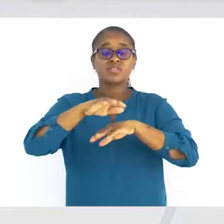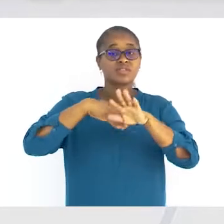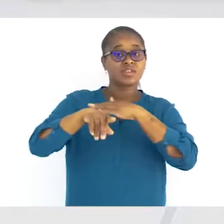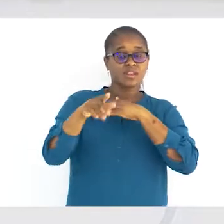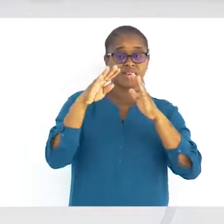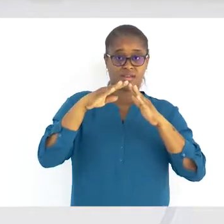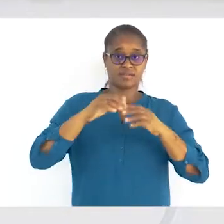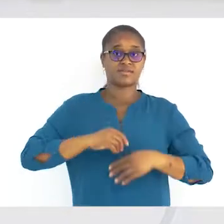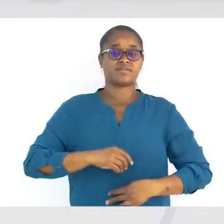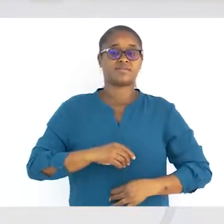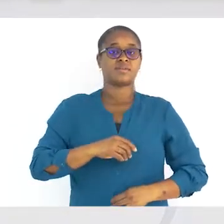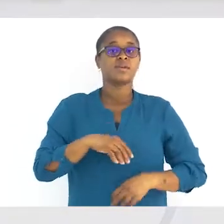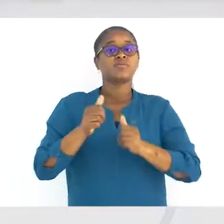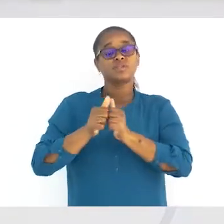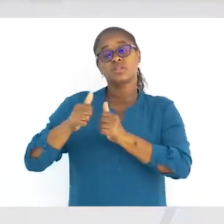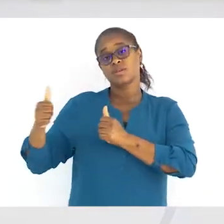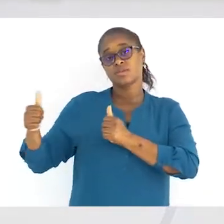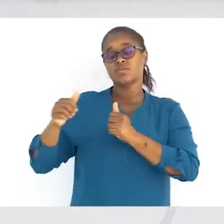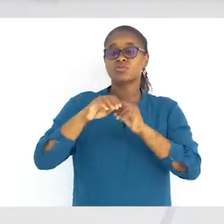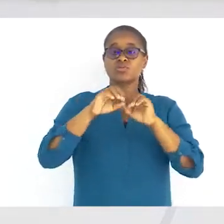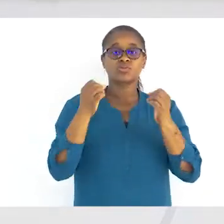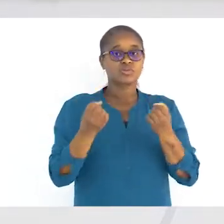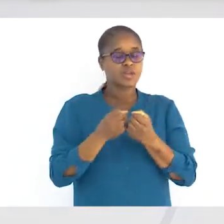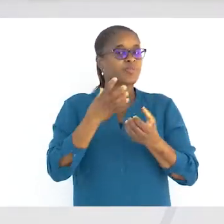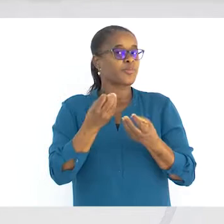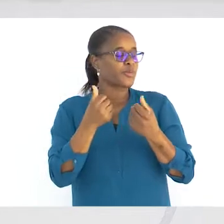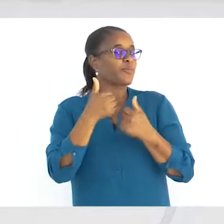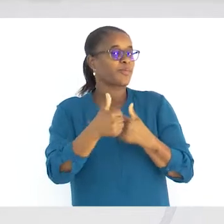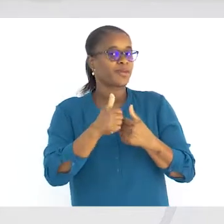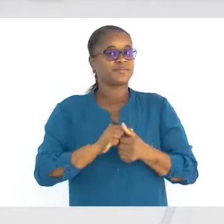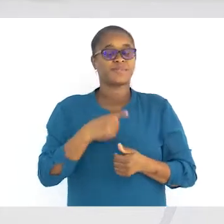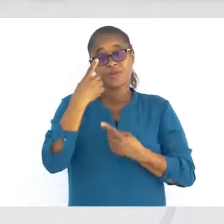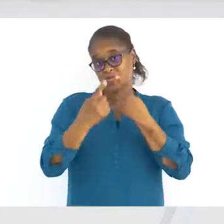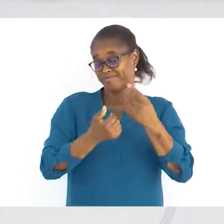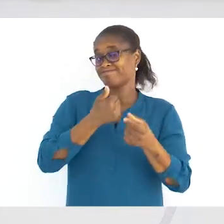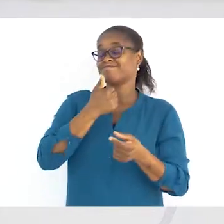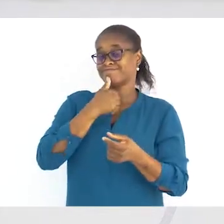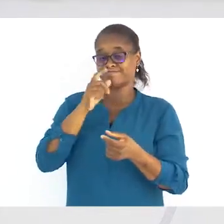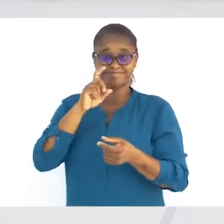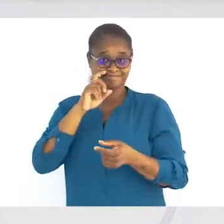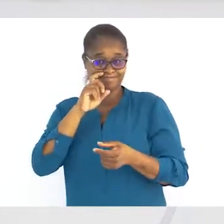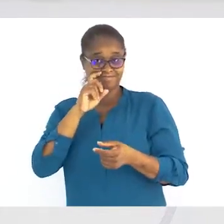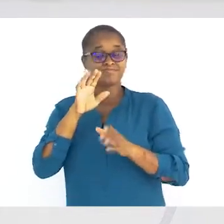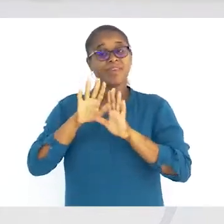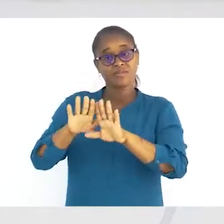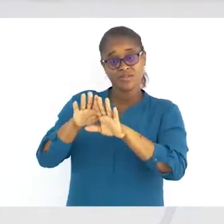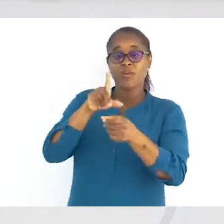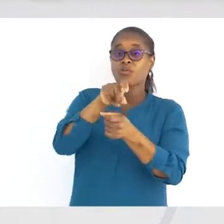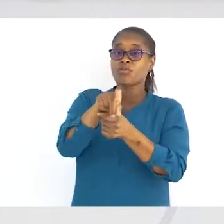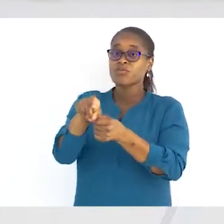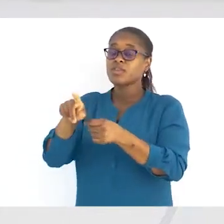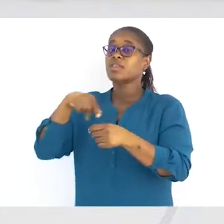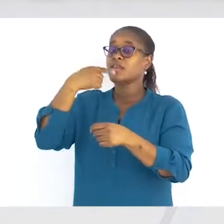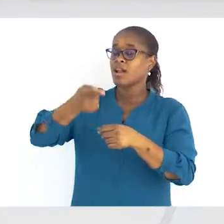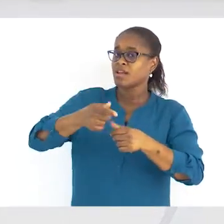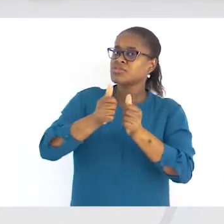casa? O distanciamento social, muito bem, é uma das medidas para evitarmos o coronavírus. Além do